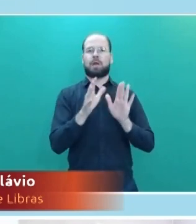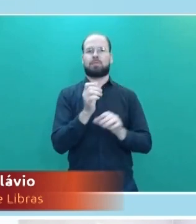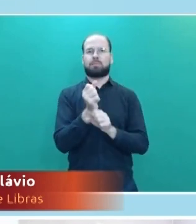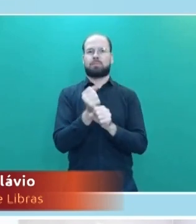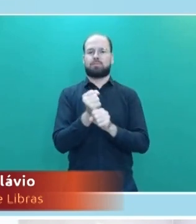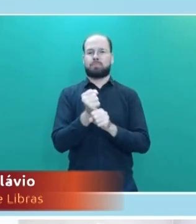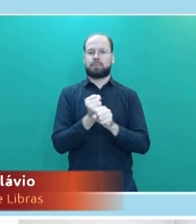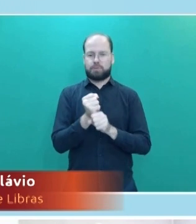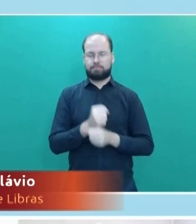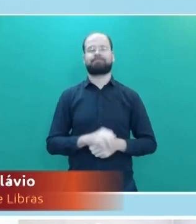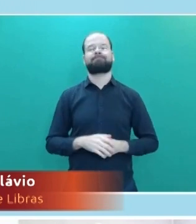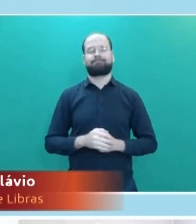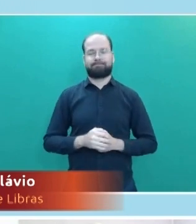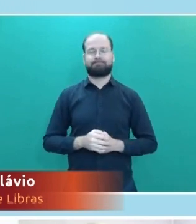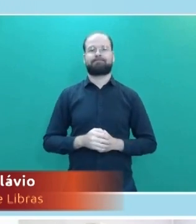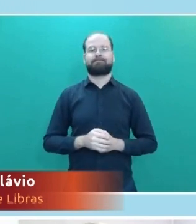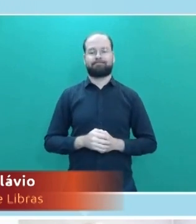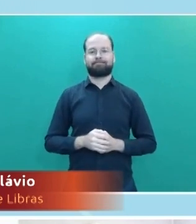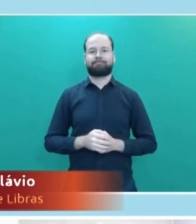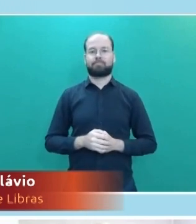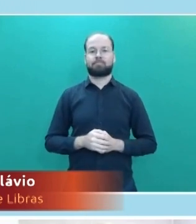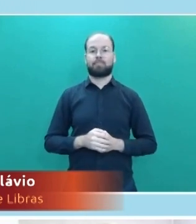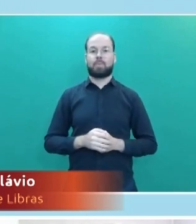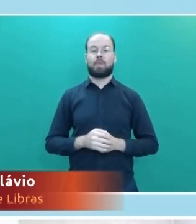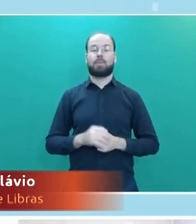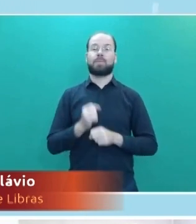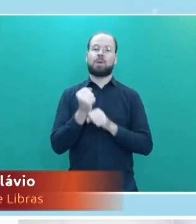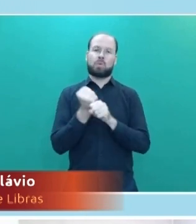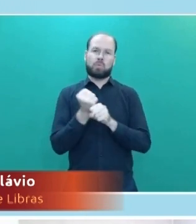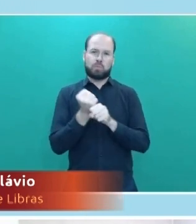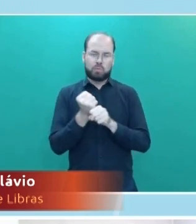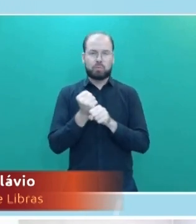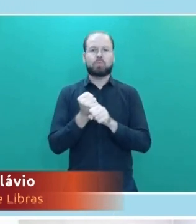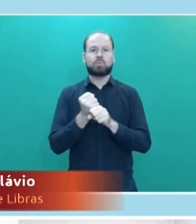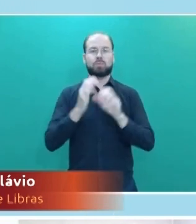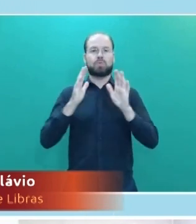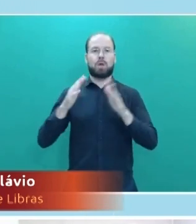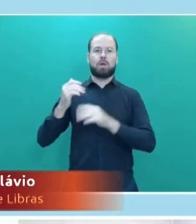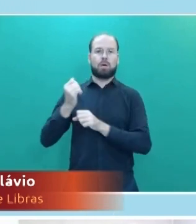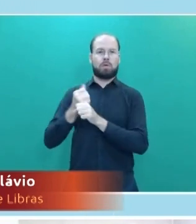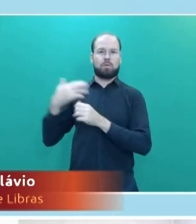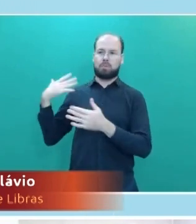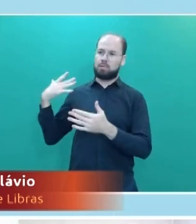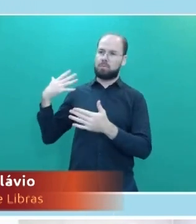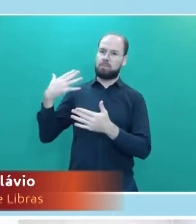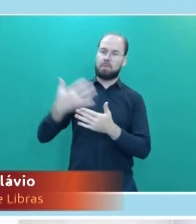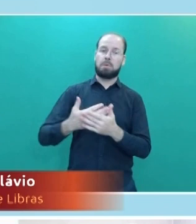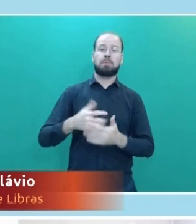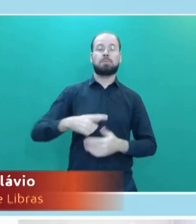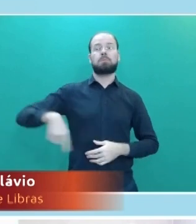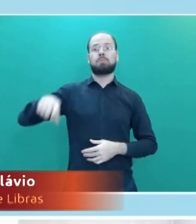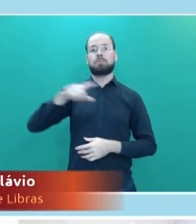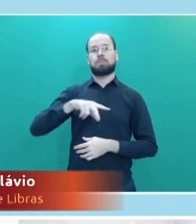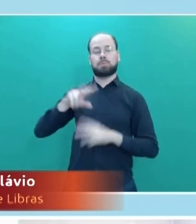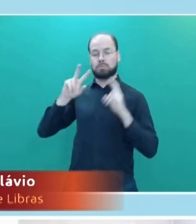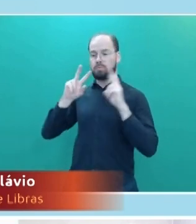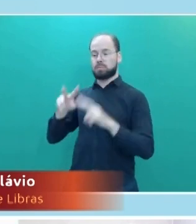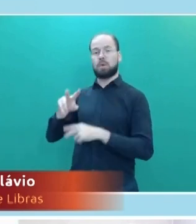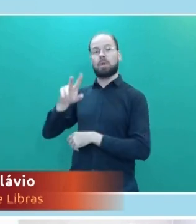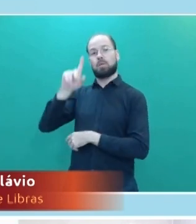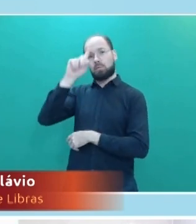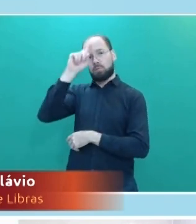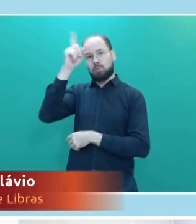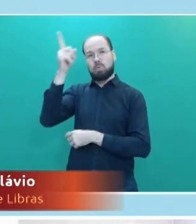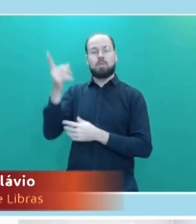metade. Né? E que durante todos esses séculos foi considerado natural, um estado natural,